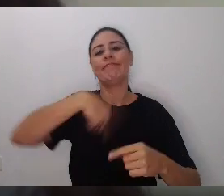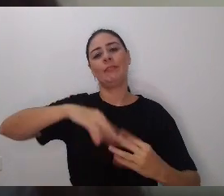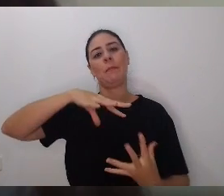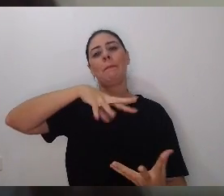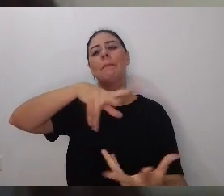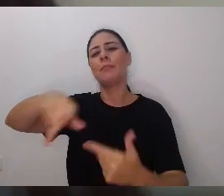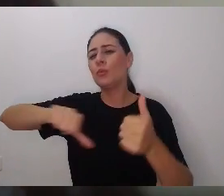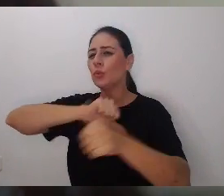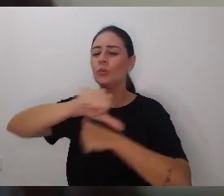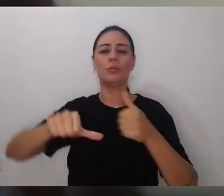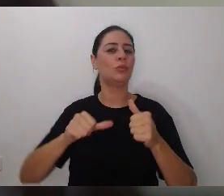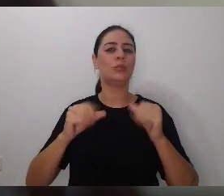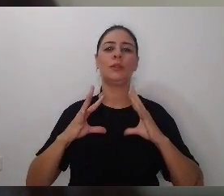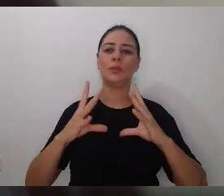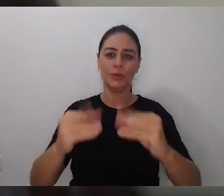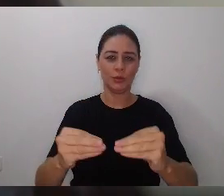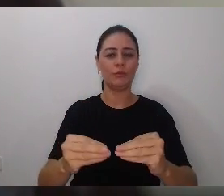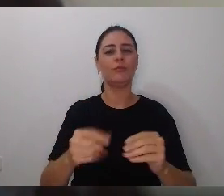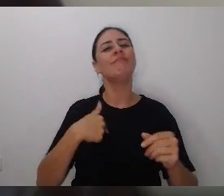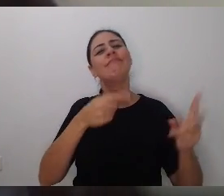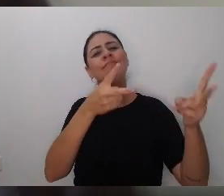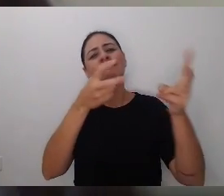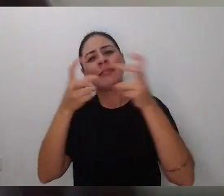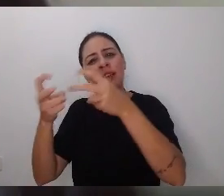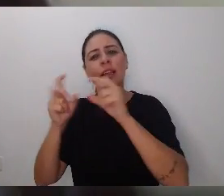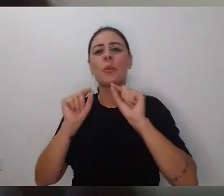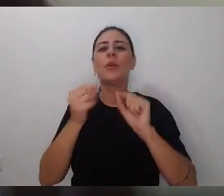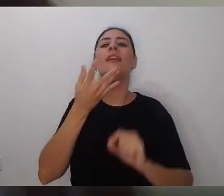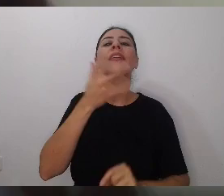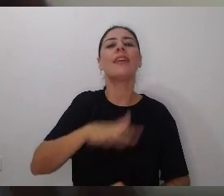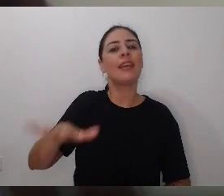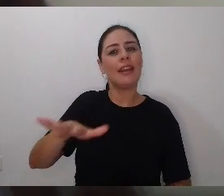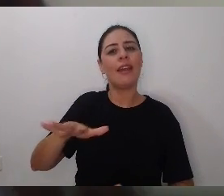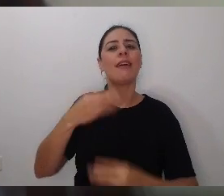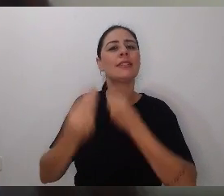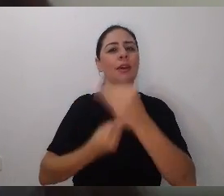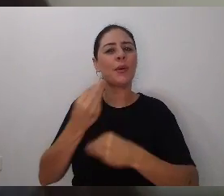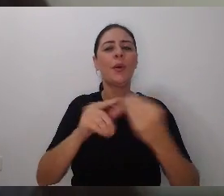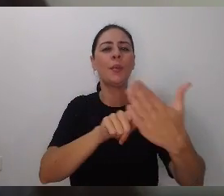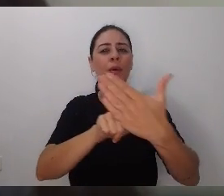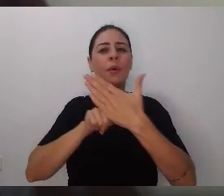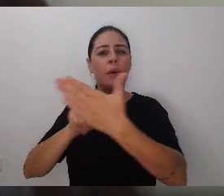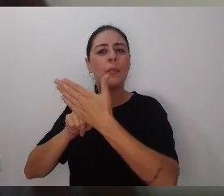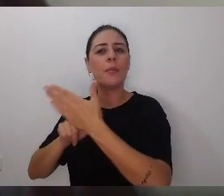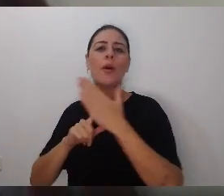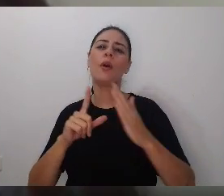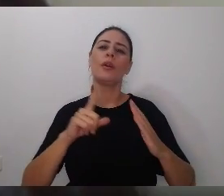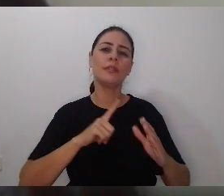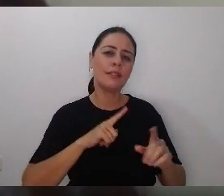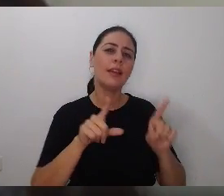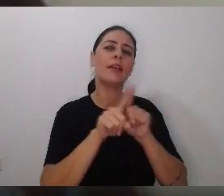então muitas mudanças para todos, né? E aí, o que a gente tem visto nas crianças? O que